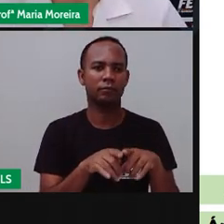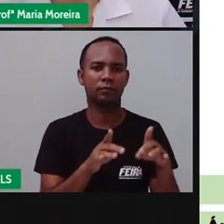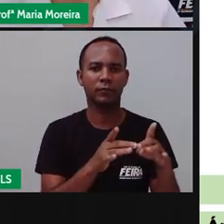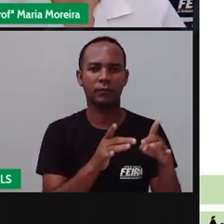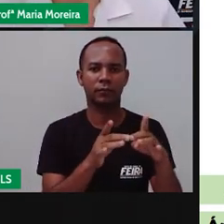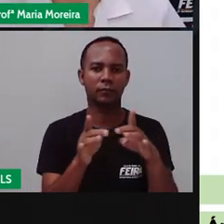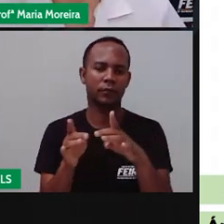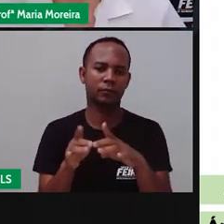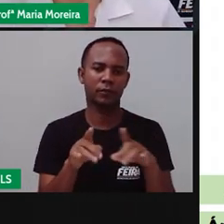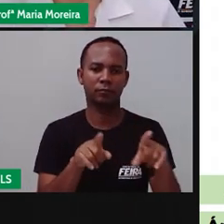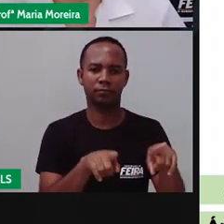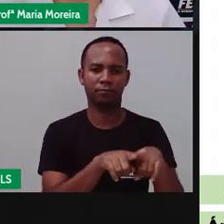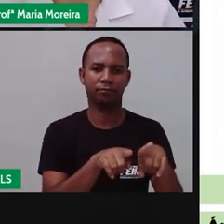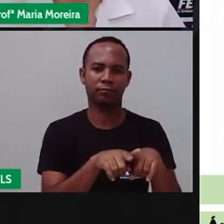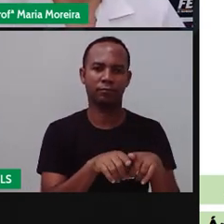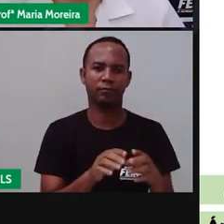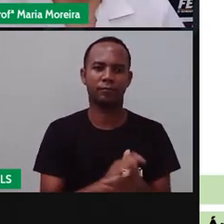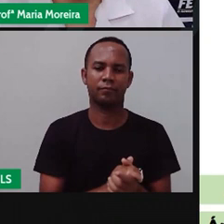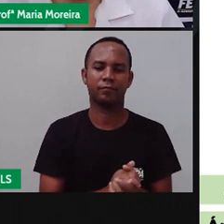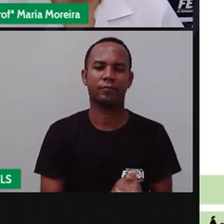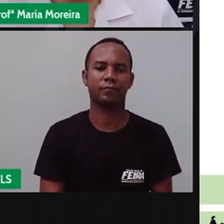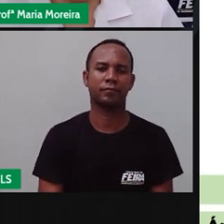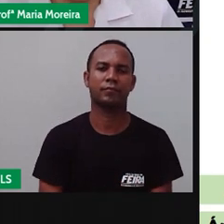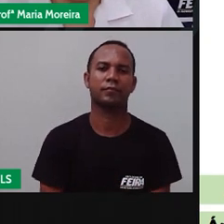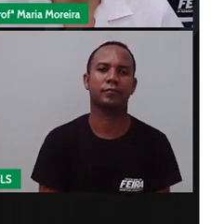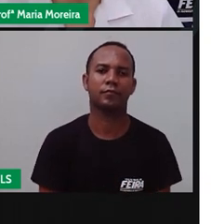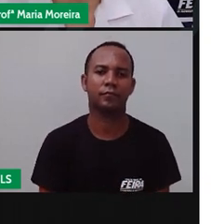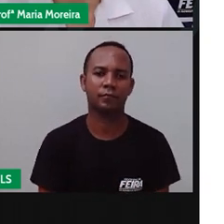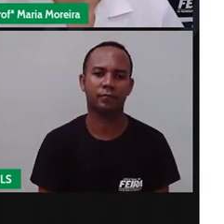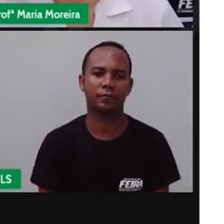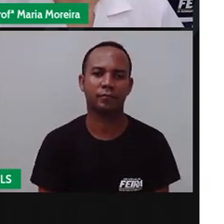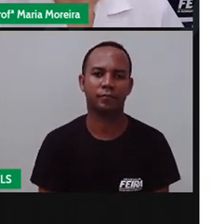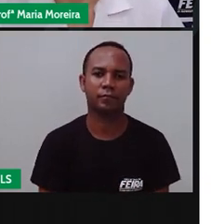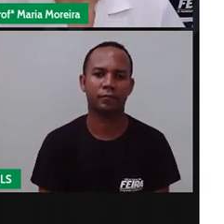tá? Vamos começar a nossa aula.